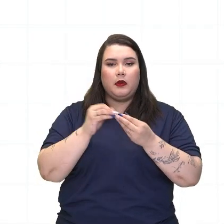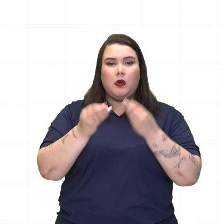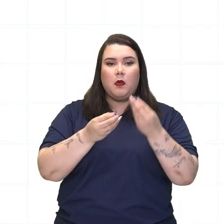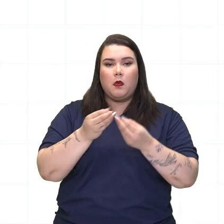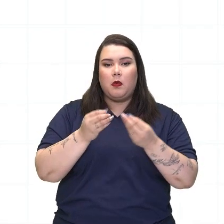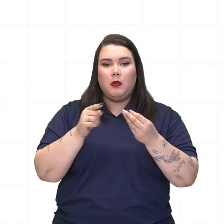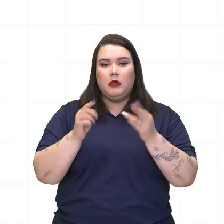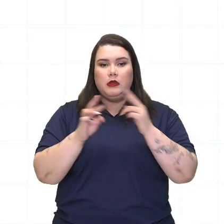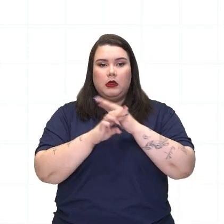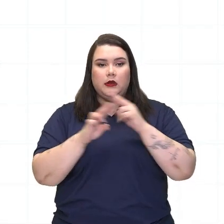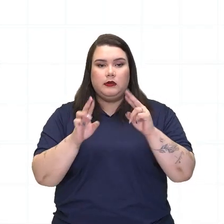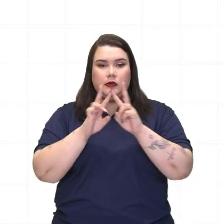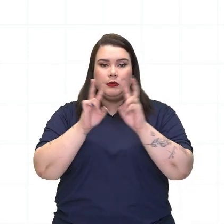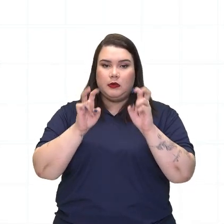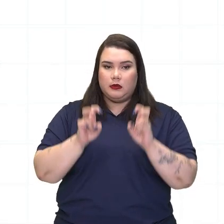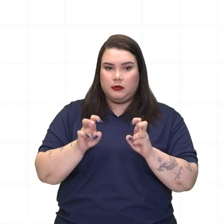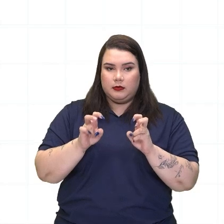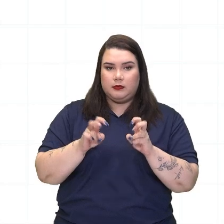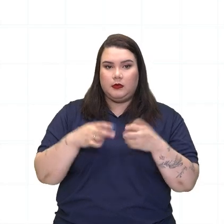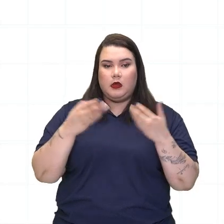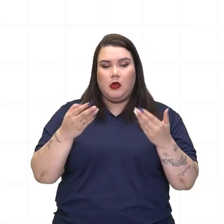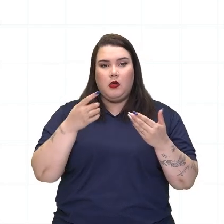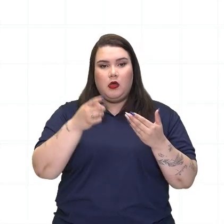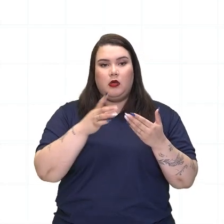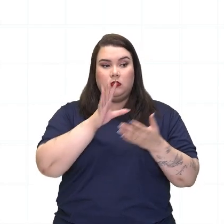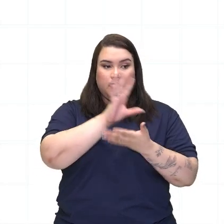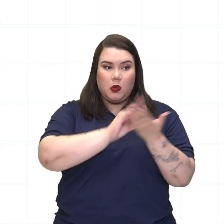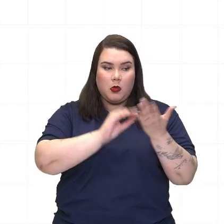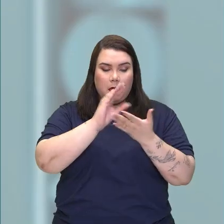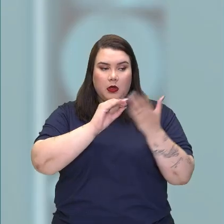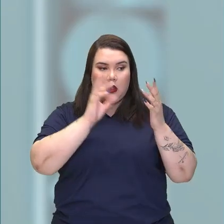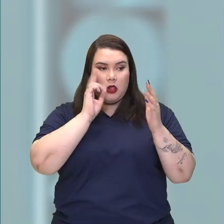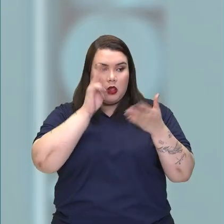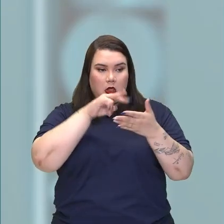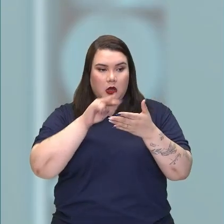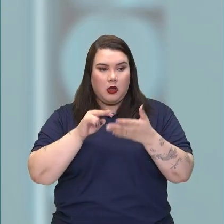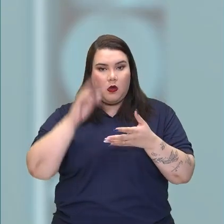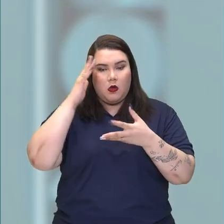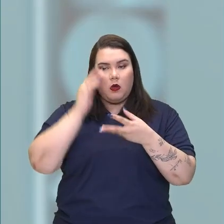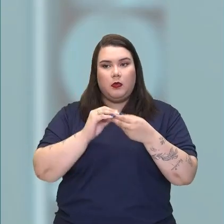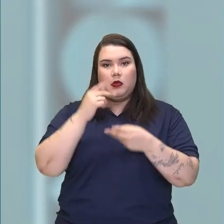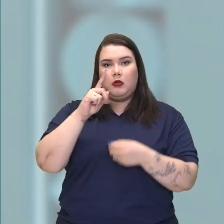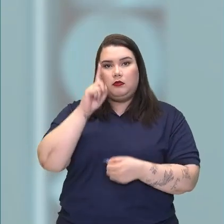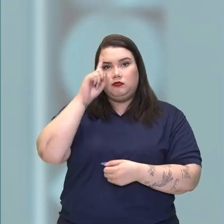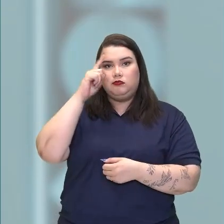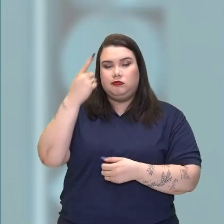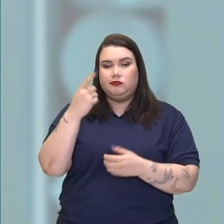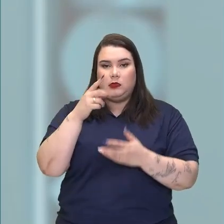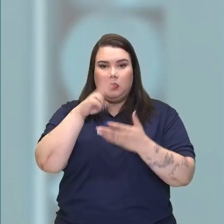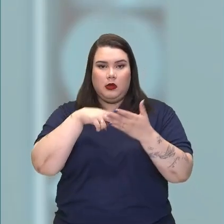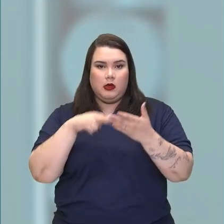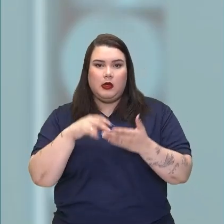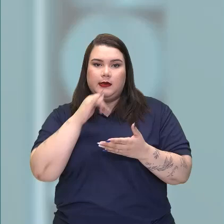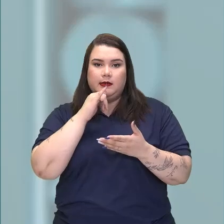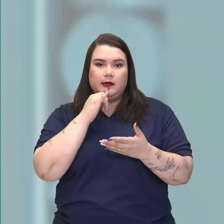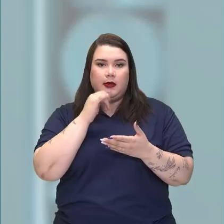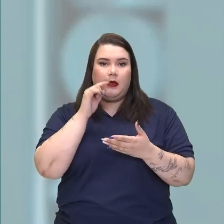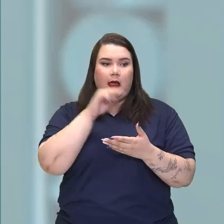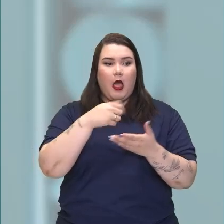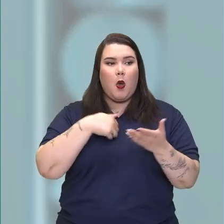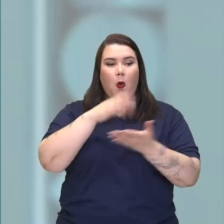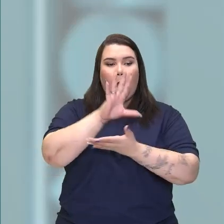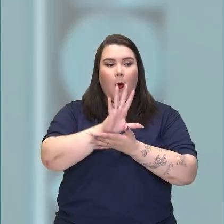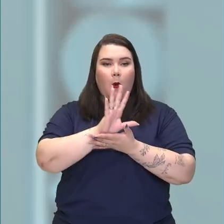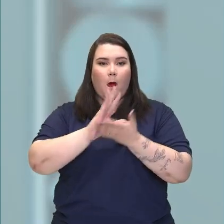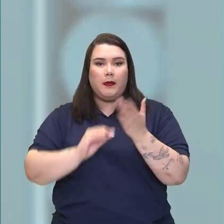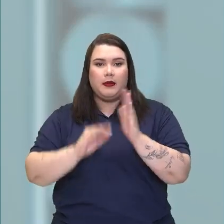textos motivadores, você vai lá e vai escrever as suas ideias, vai pensar nas suas ideias, tá bom? Não, você não pode, é porque eu vou copiar